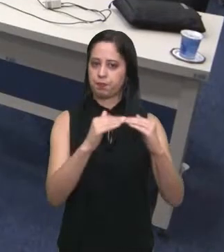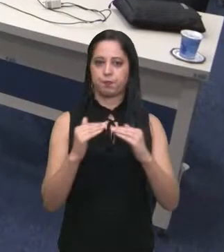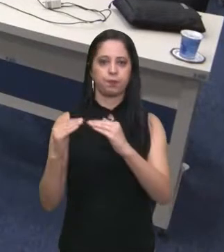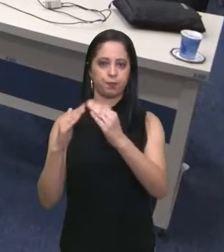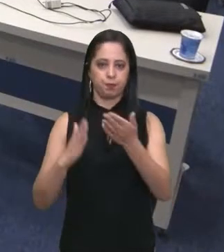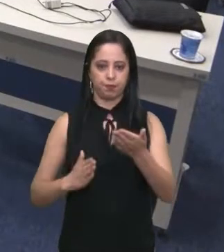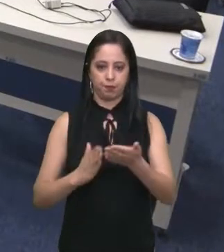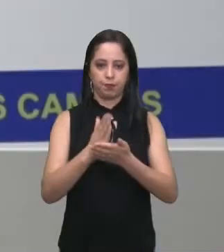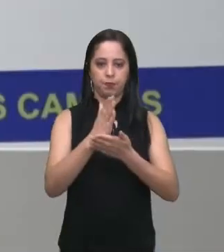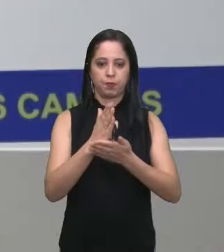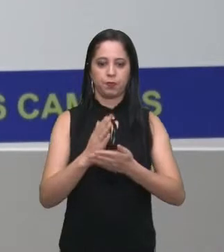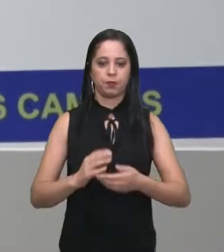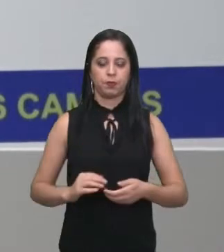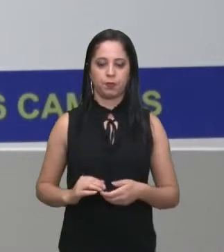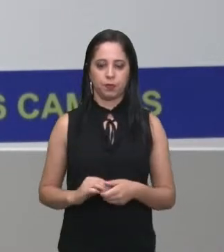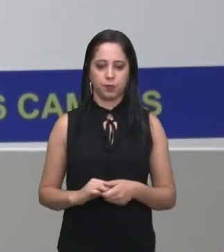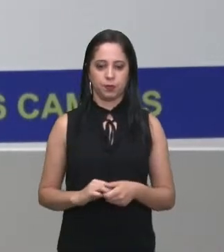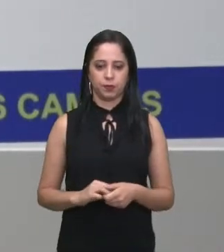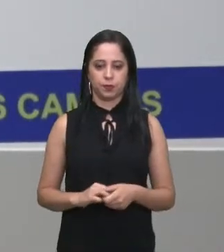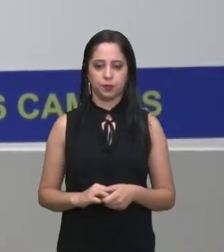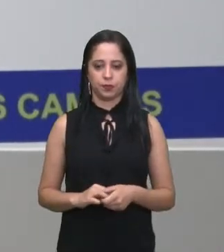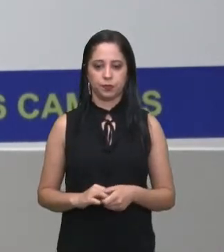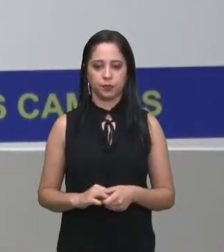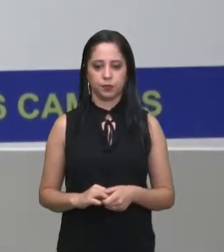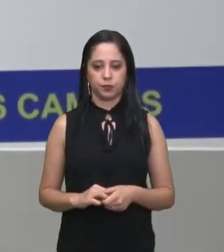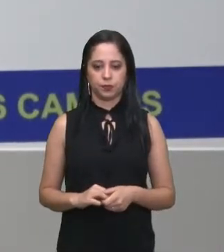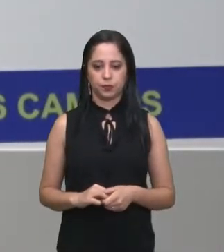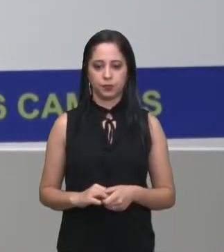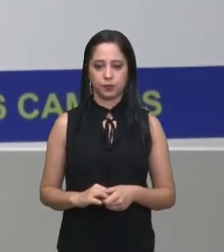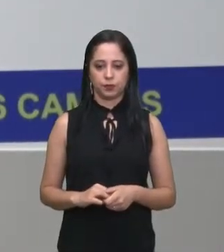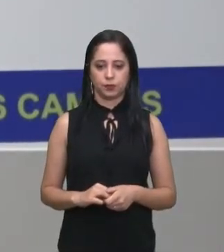contrária. Aprovado por unanimidade.